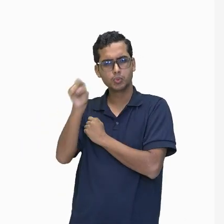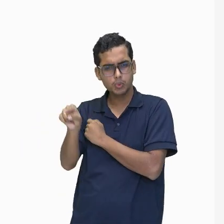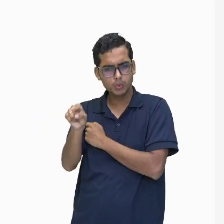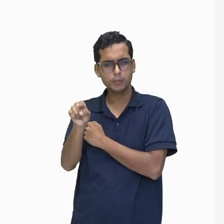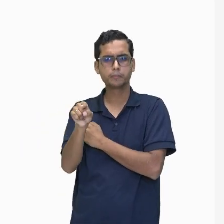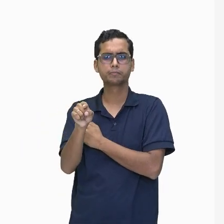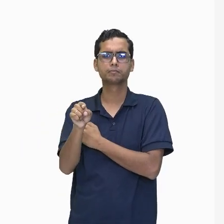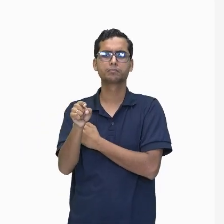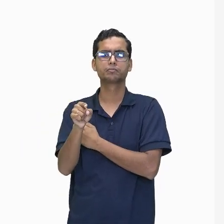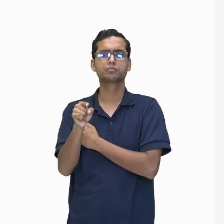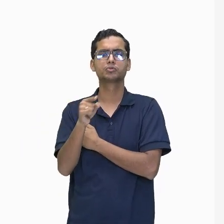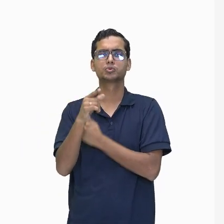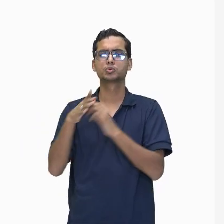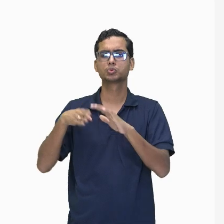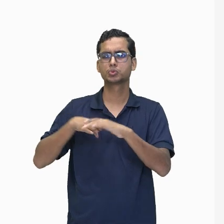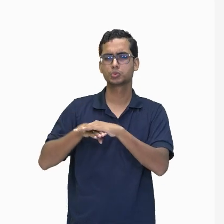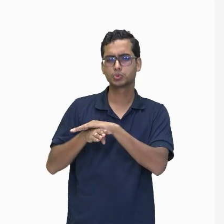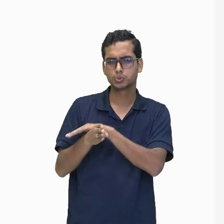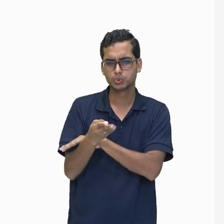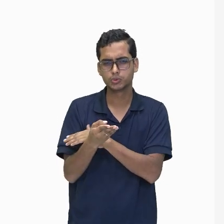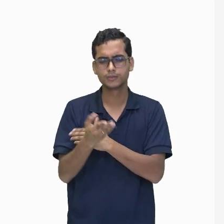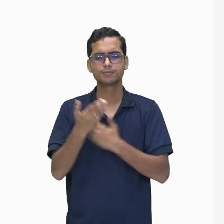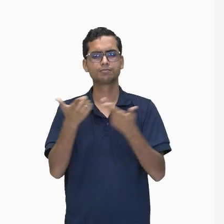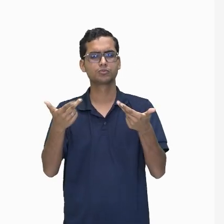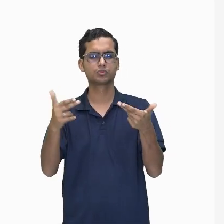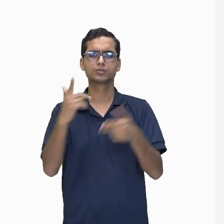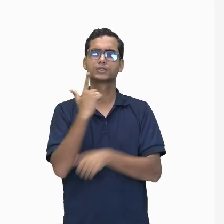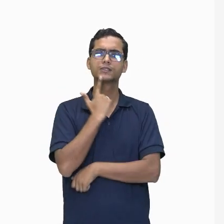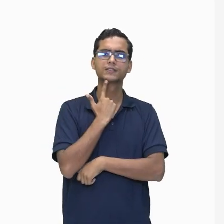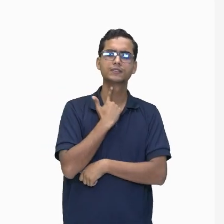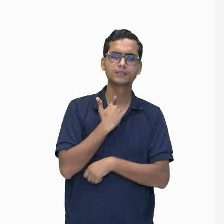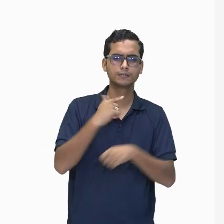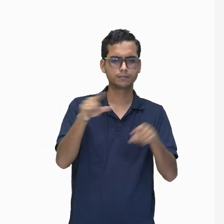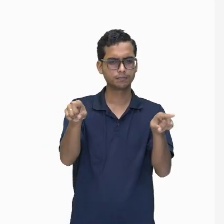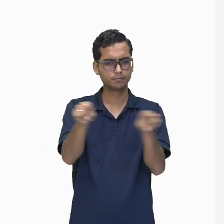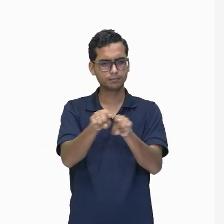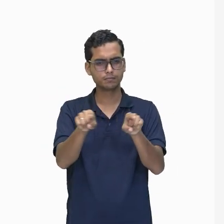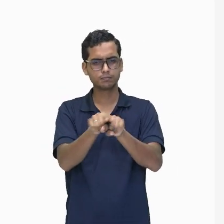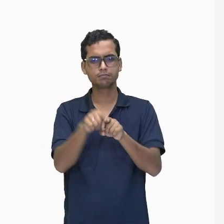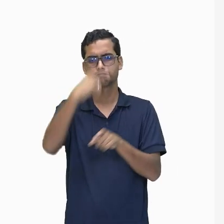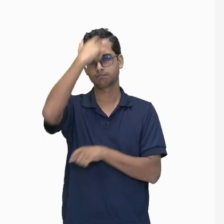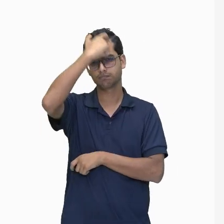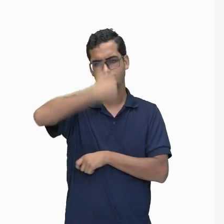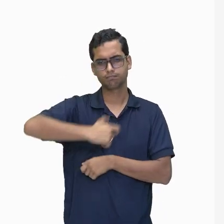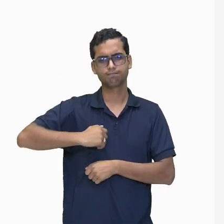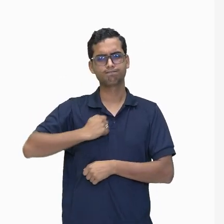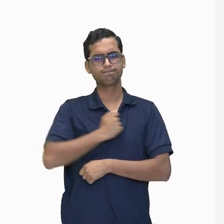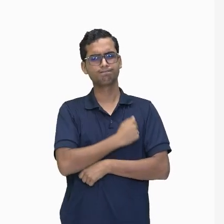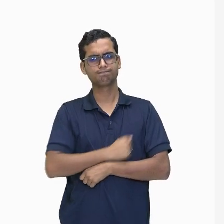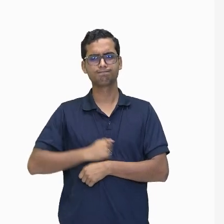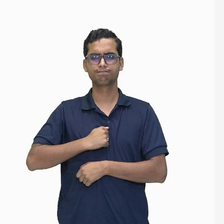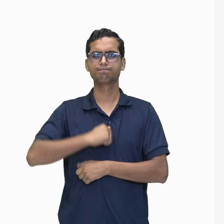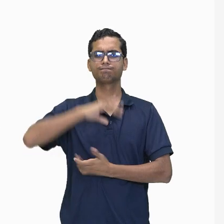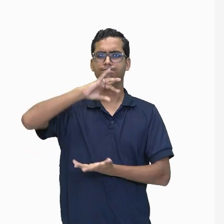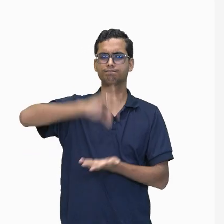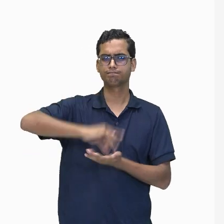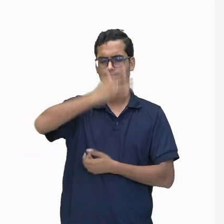gostos vãos que em vão desejo. Também carpindo estou saudoso amante.